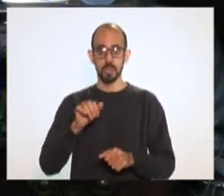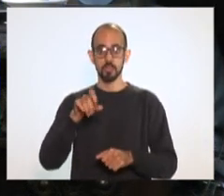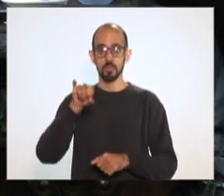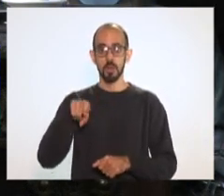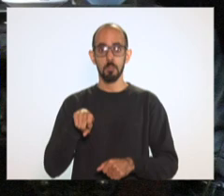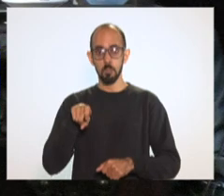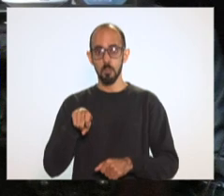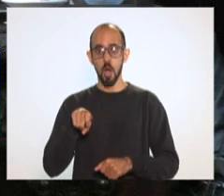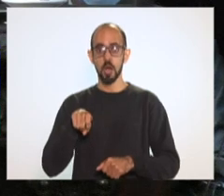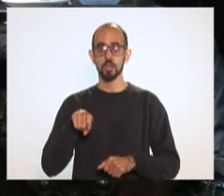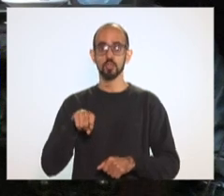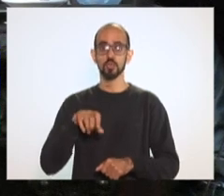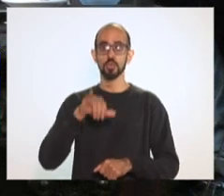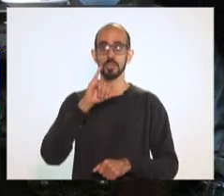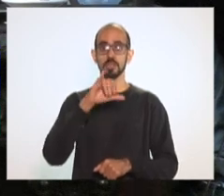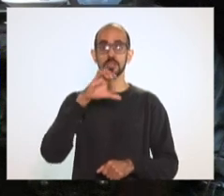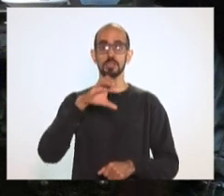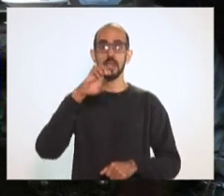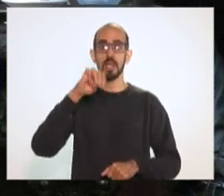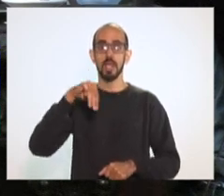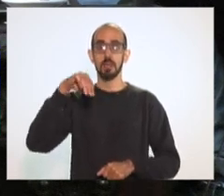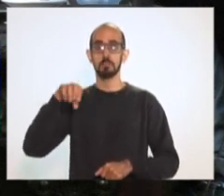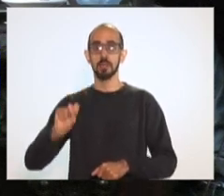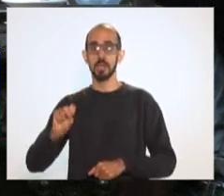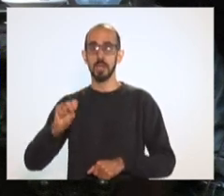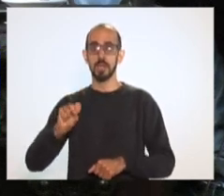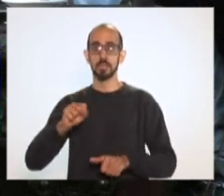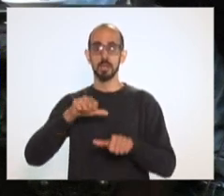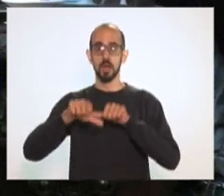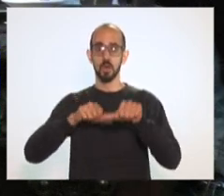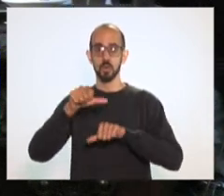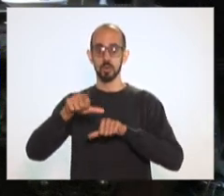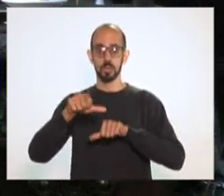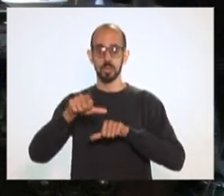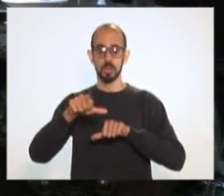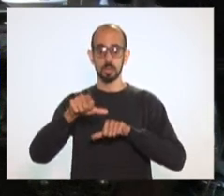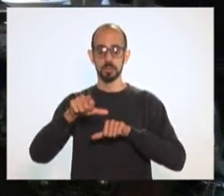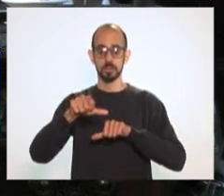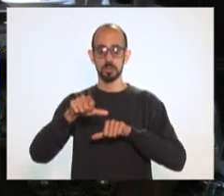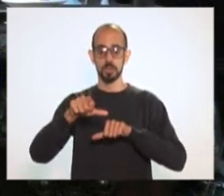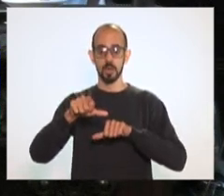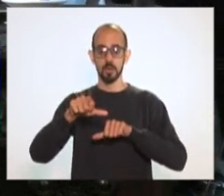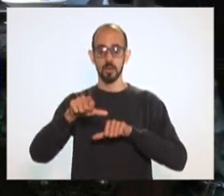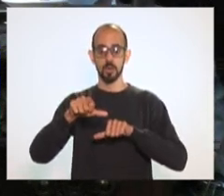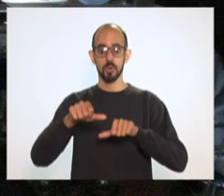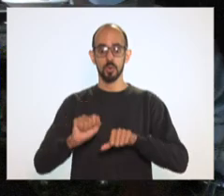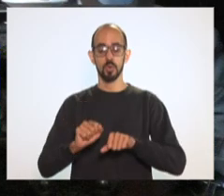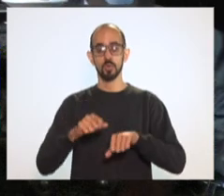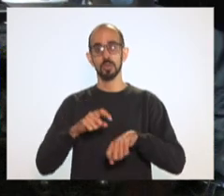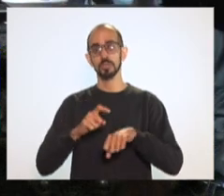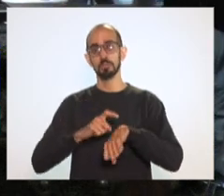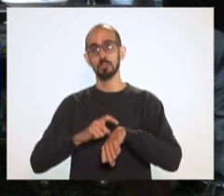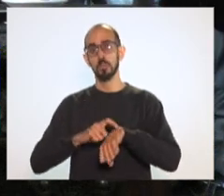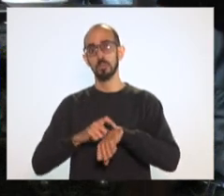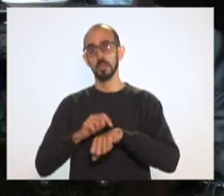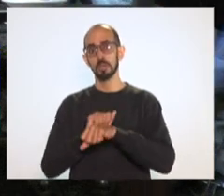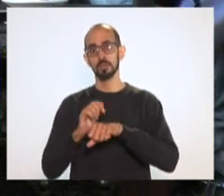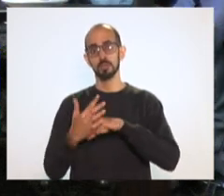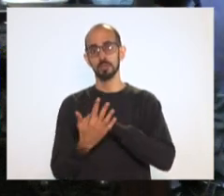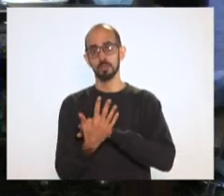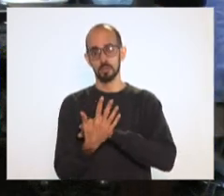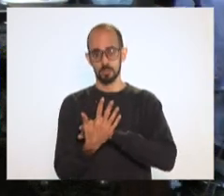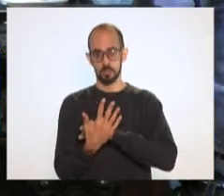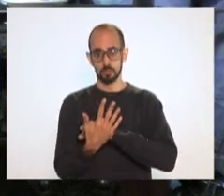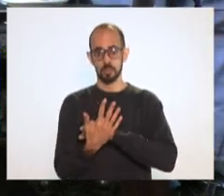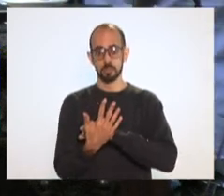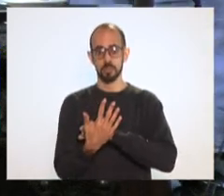circulação de mercadorias e serviços na operação de importação de vacina para o combate da pandemia COVID-19. Pareceres da Comissão de